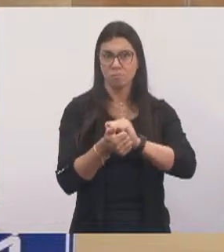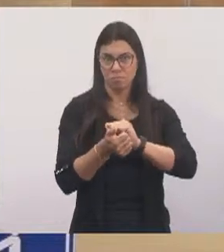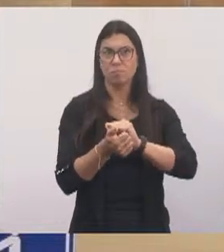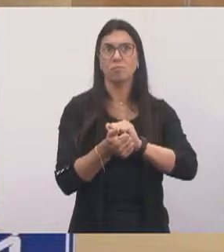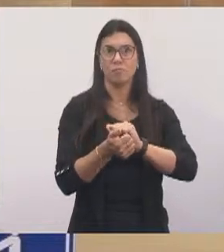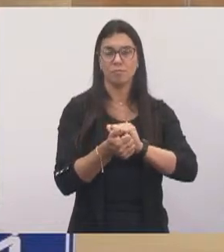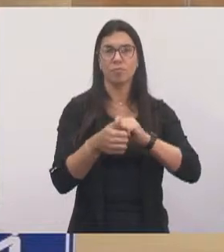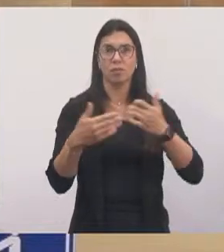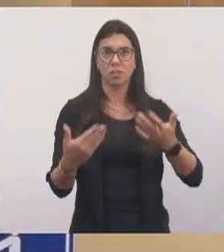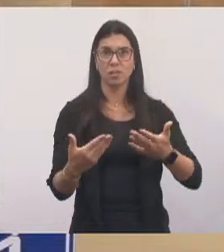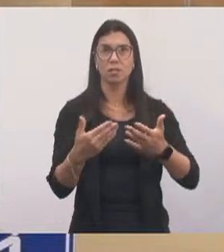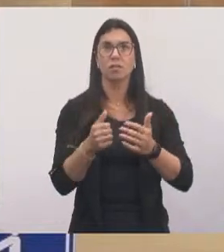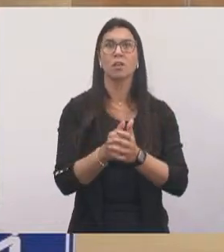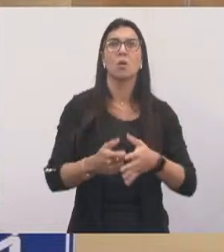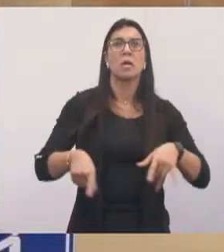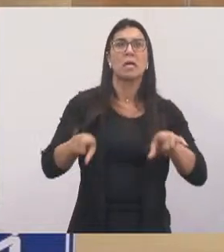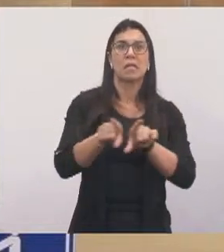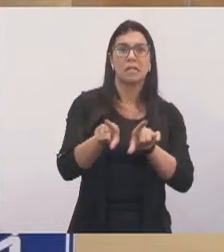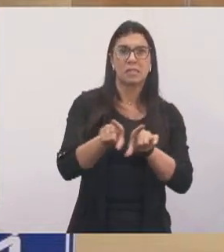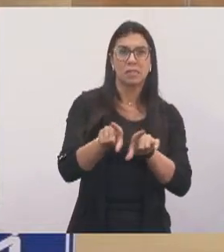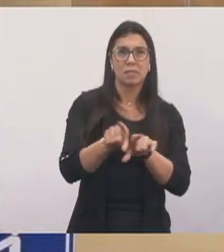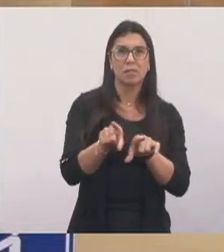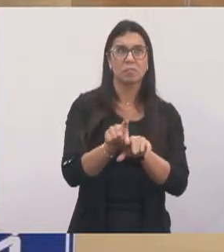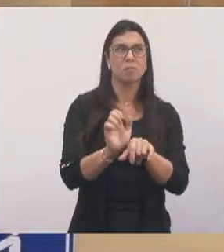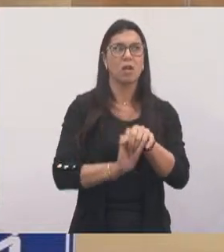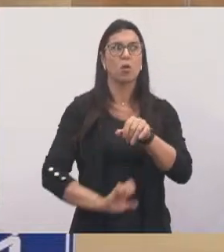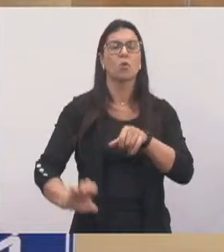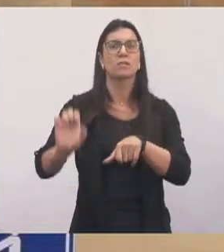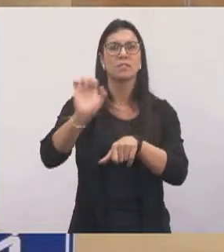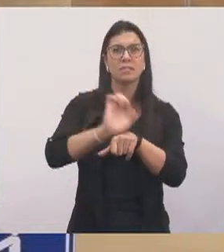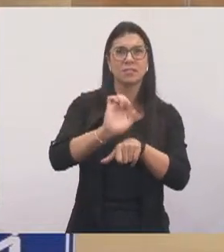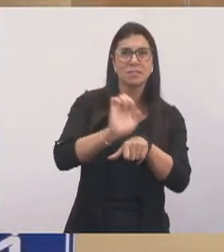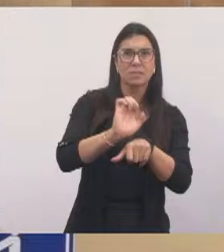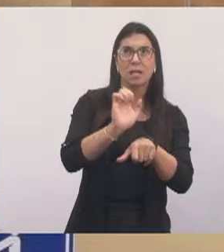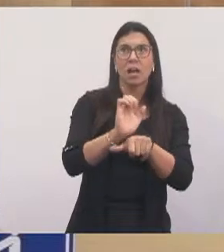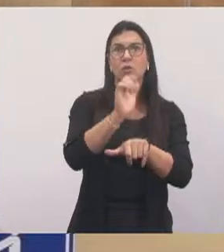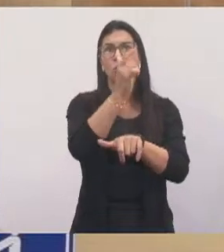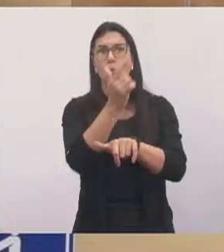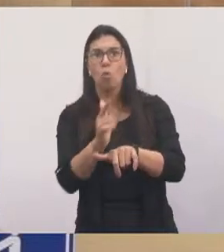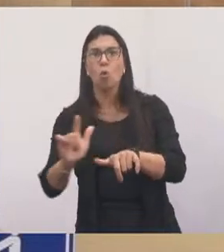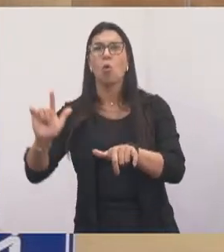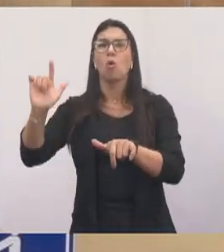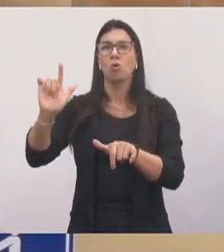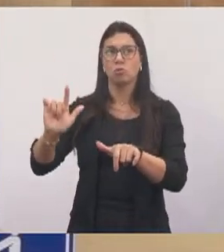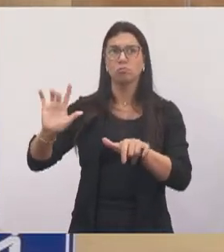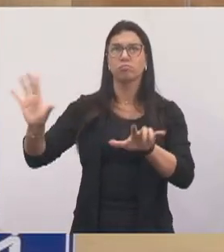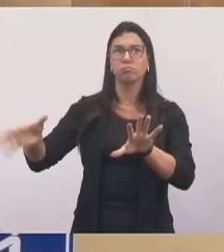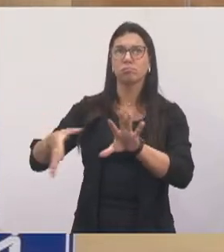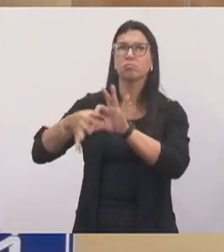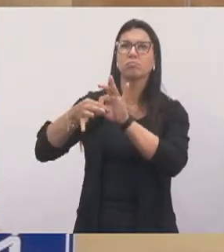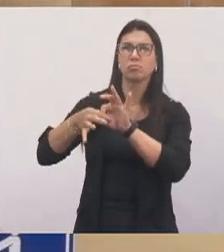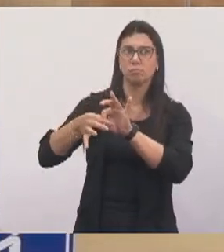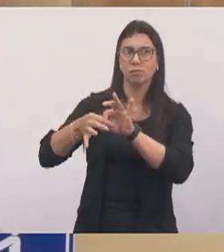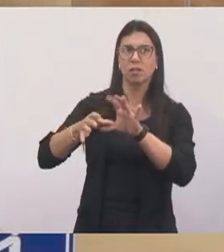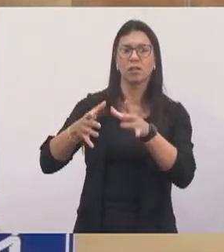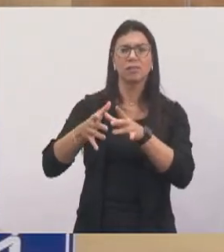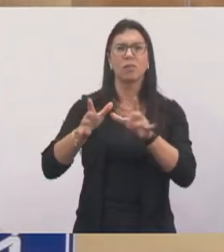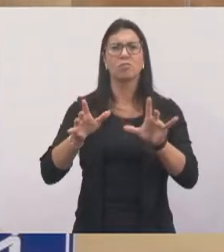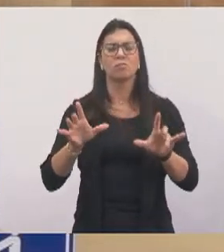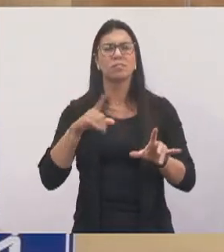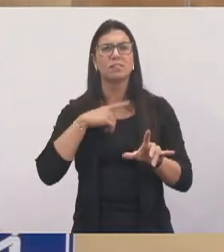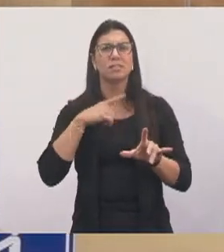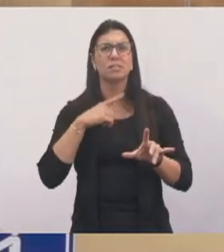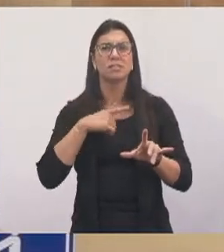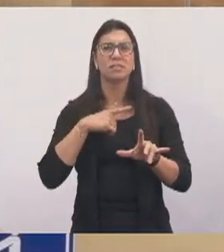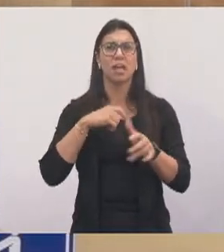do estado, que também é vinculada a uma confederação nacional. Então, quando a gente vê que o